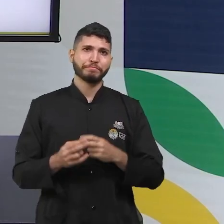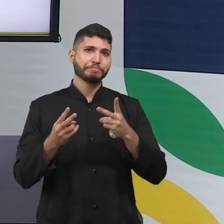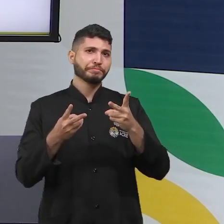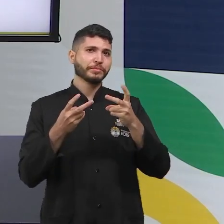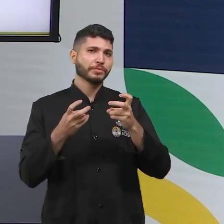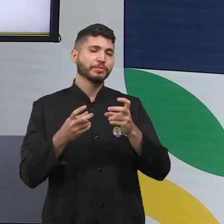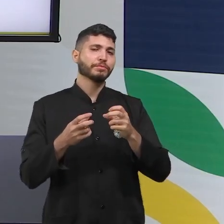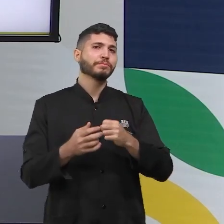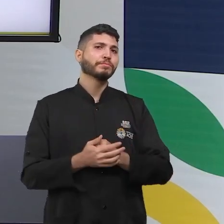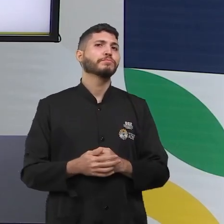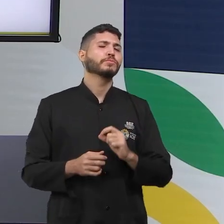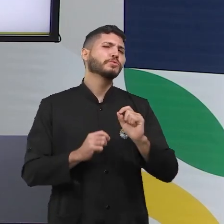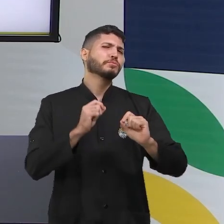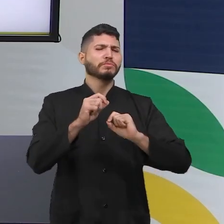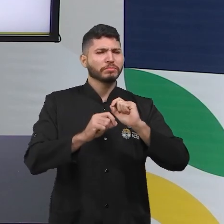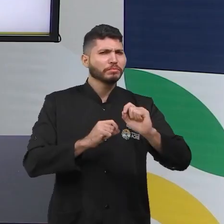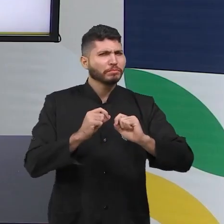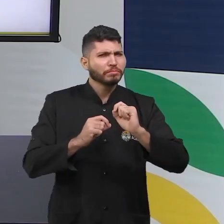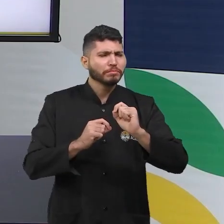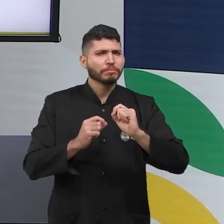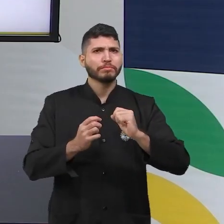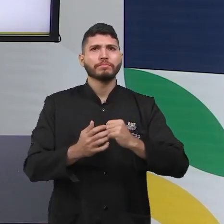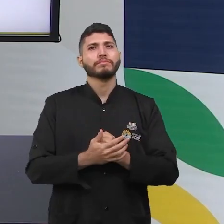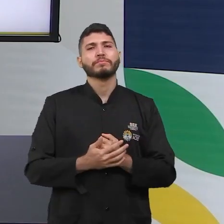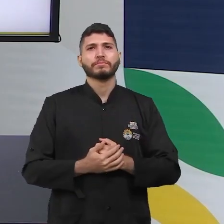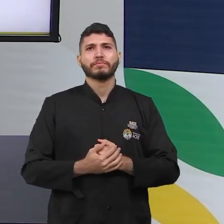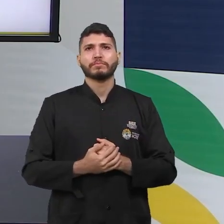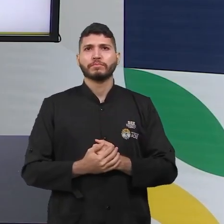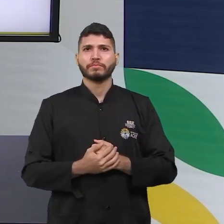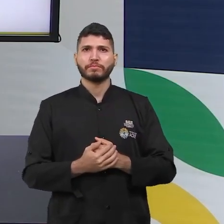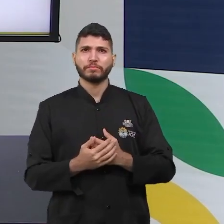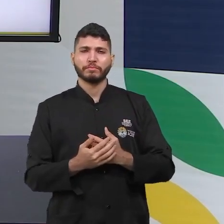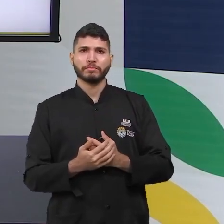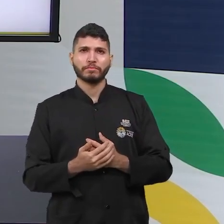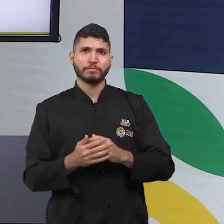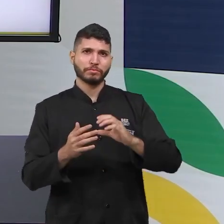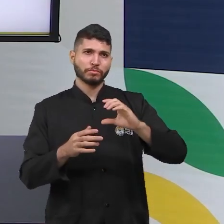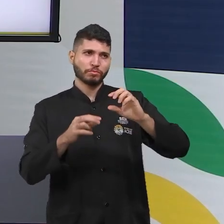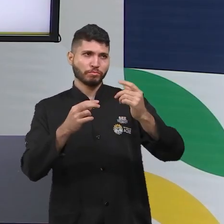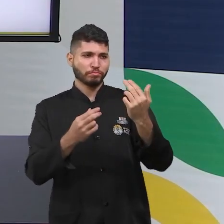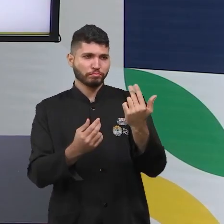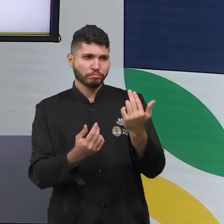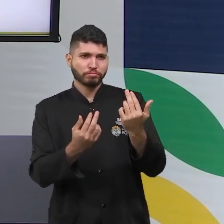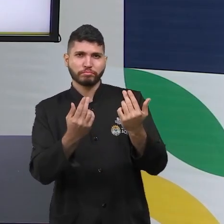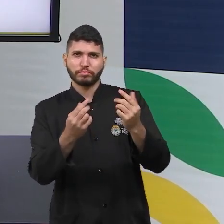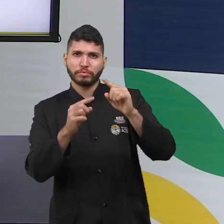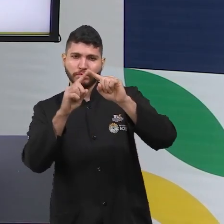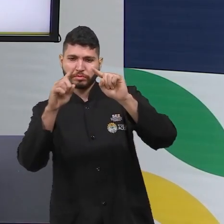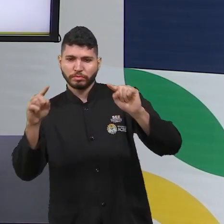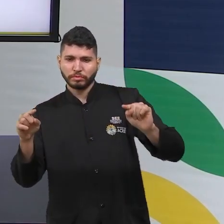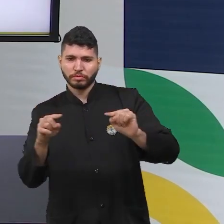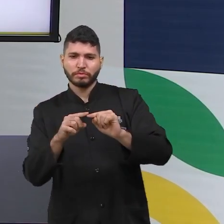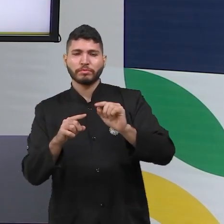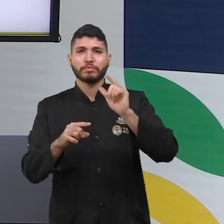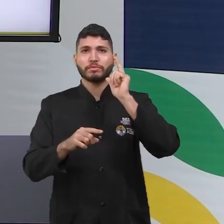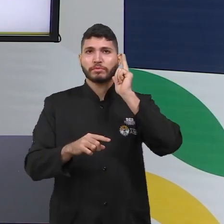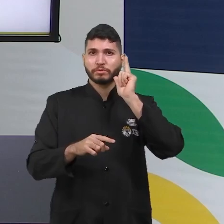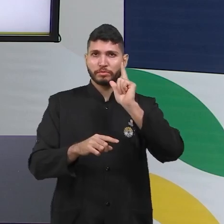observar que, através dos casos de congruência, nós conseguimos